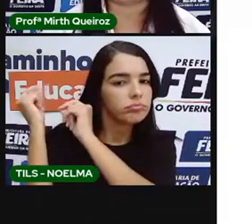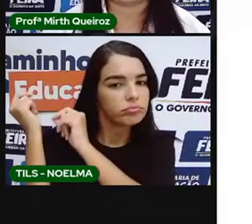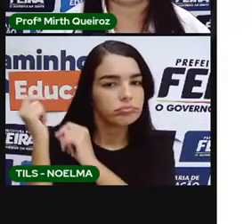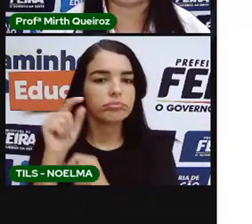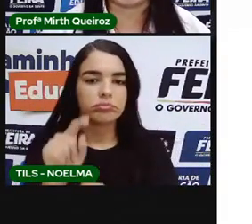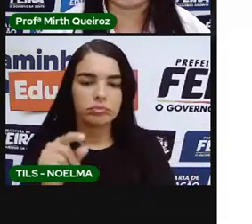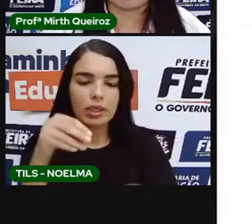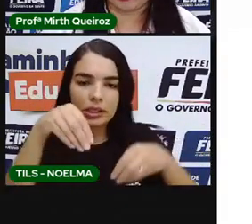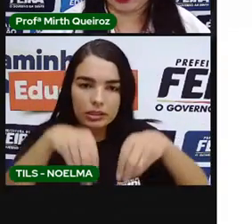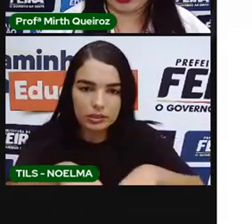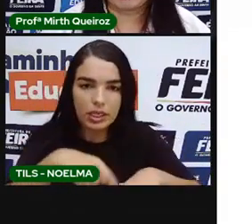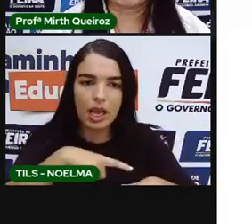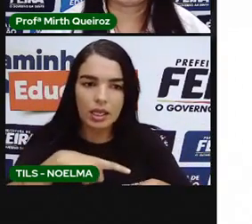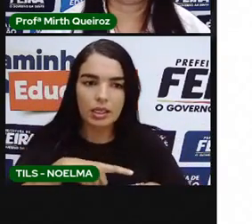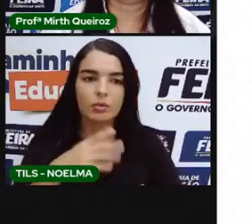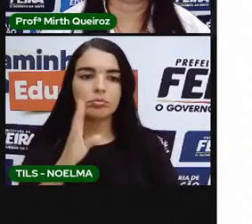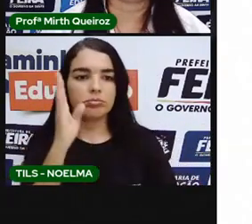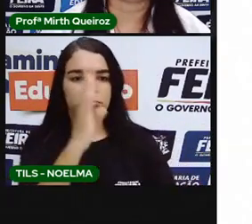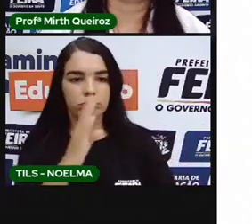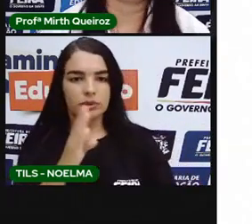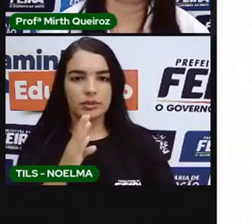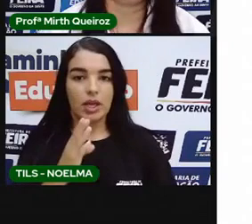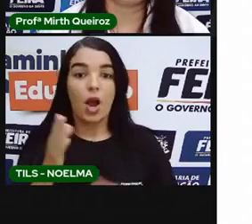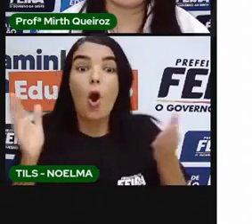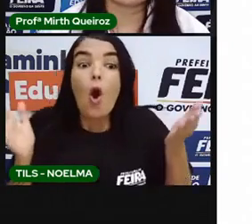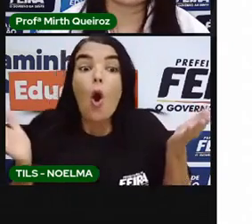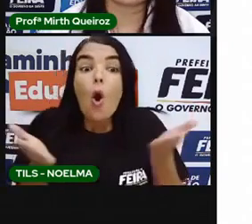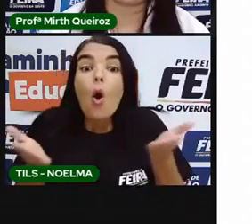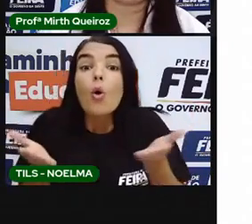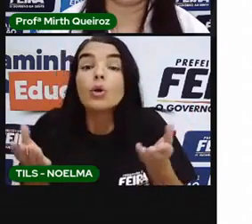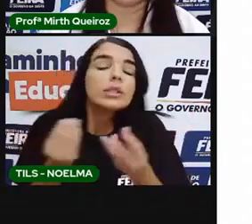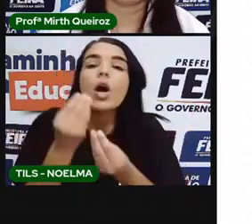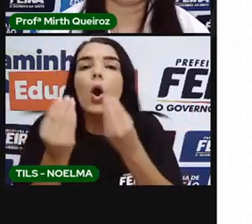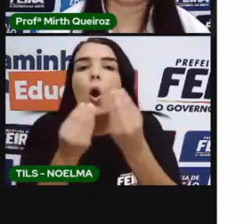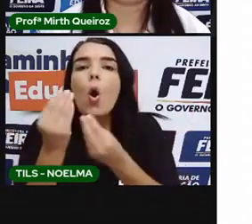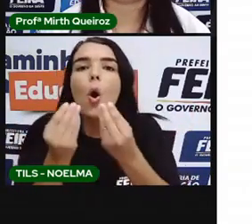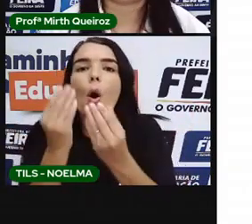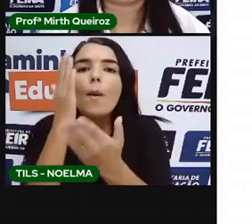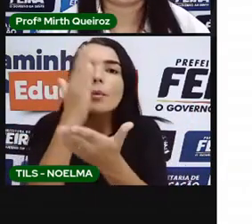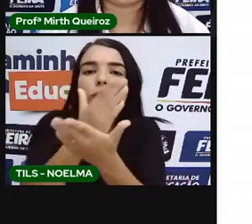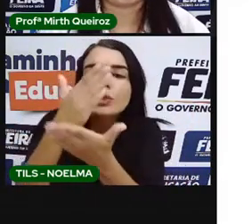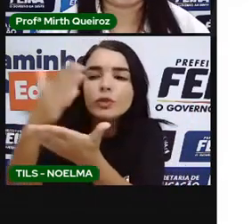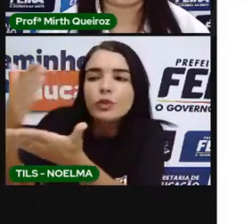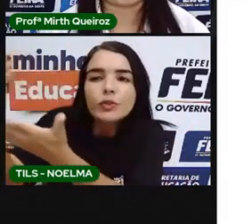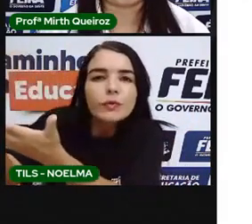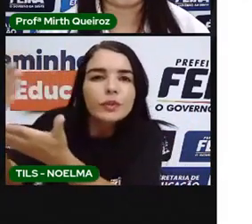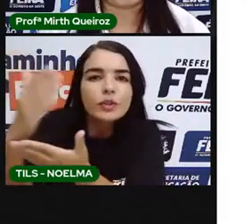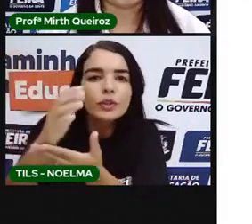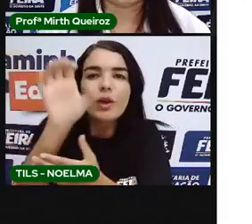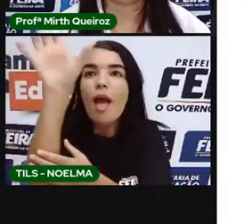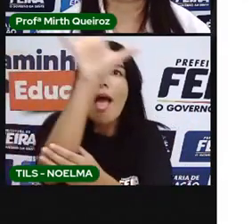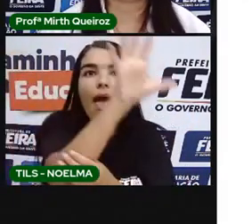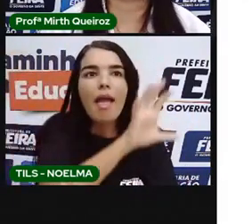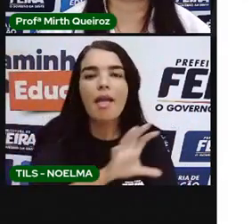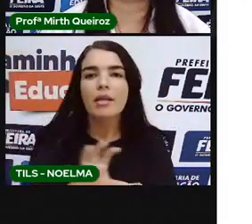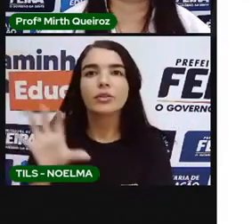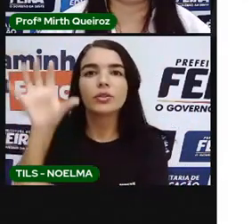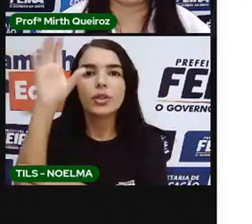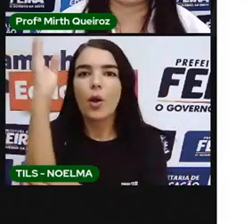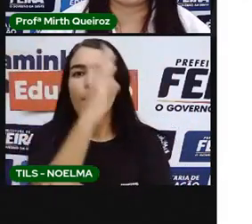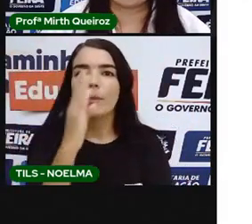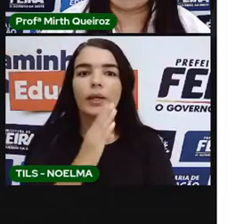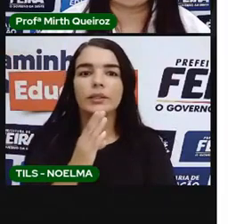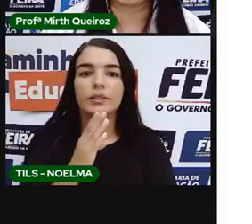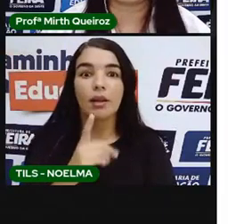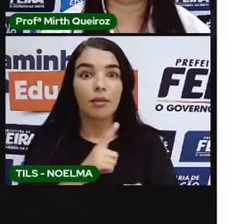que a gente tinha no Brasil. E hoje, Pro, como é que está hoje essas regiões do Brasil? Hoje o Brasil